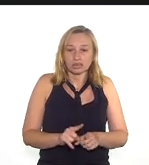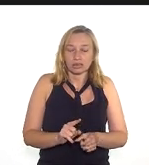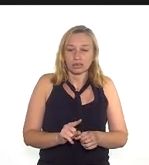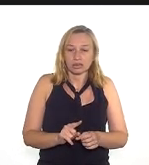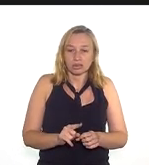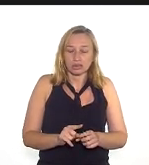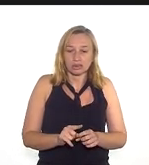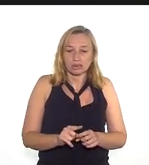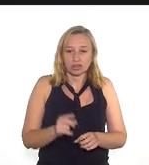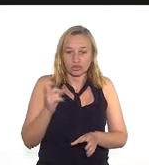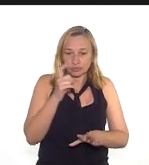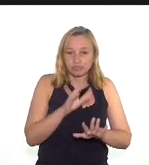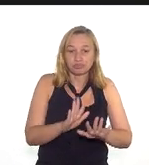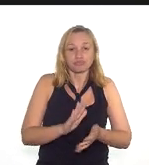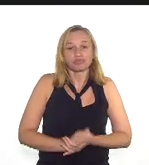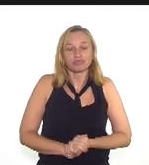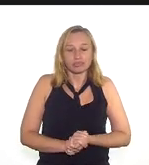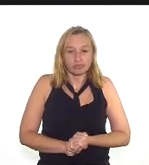Mas é assim...